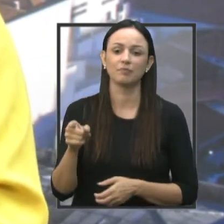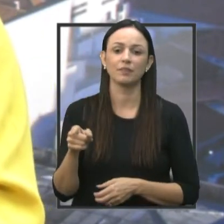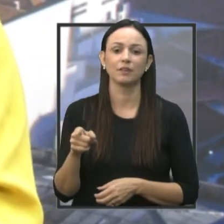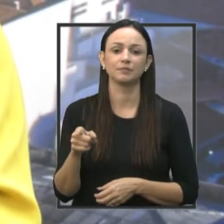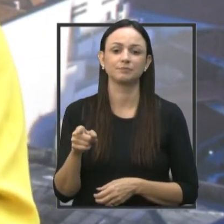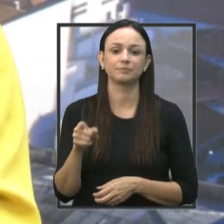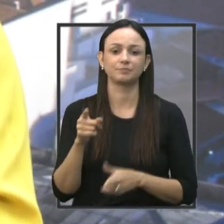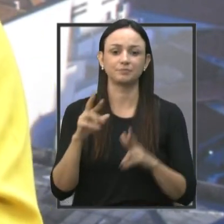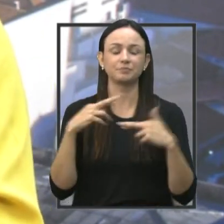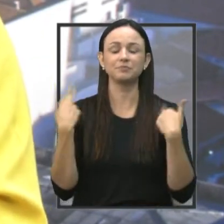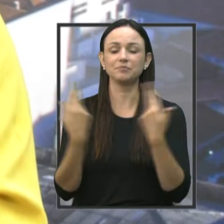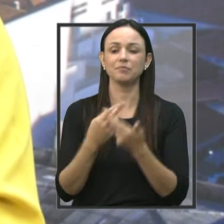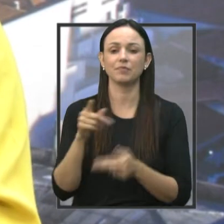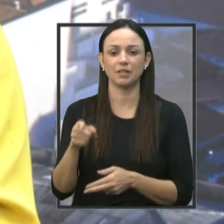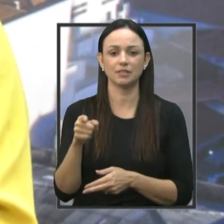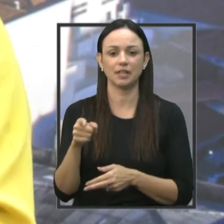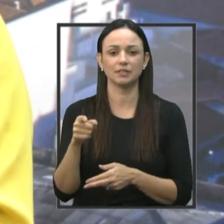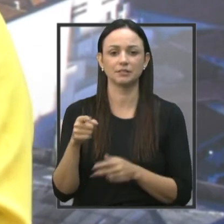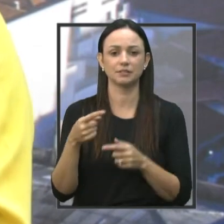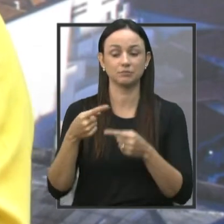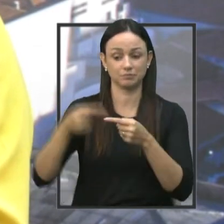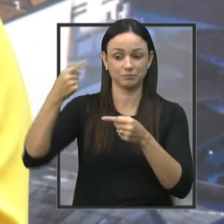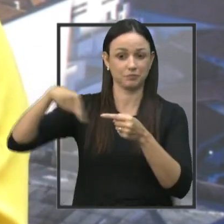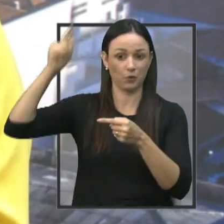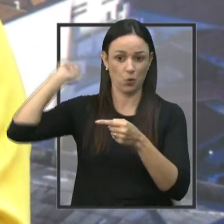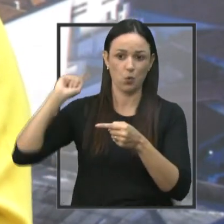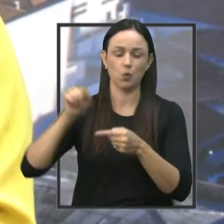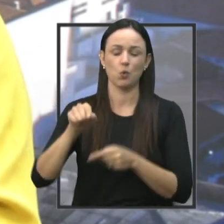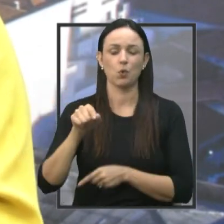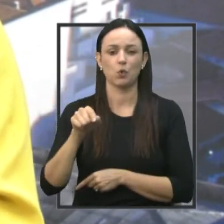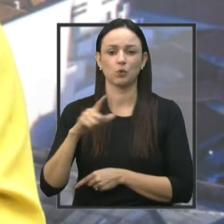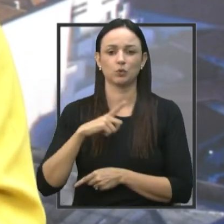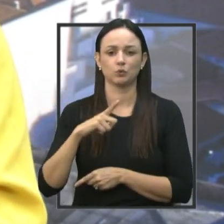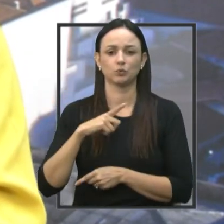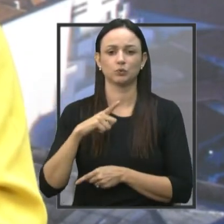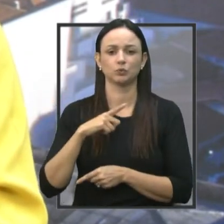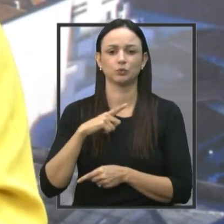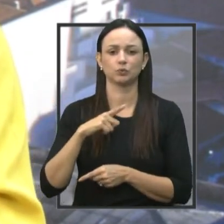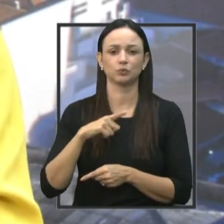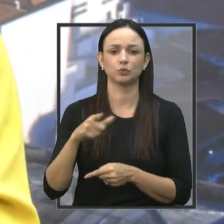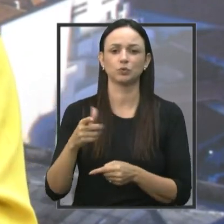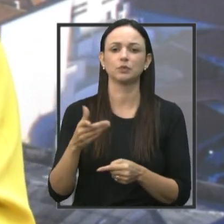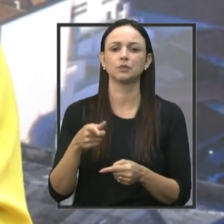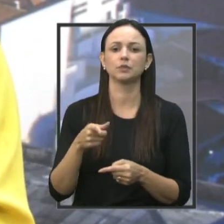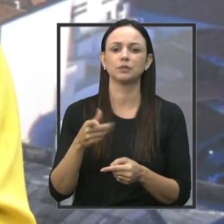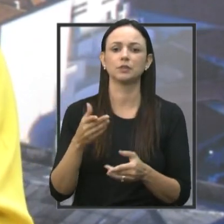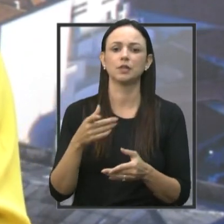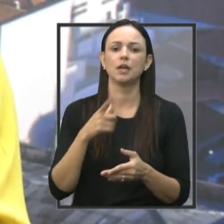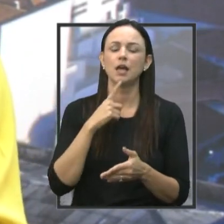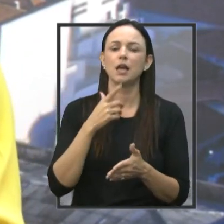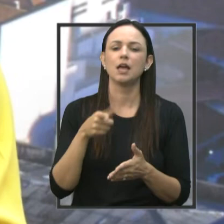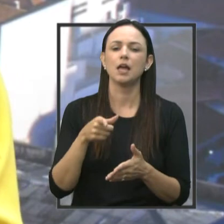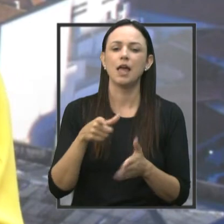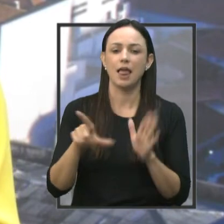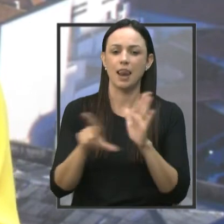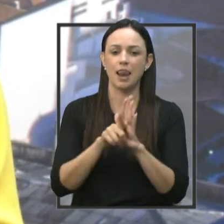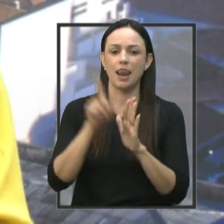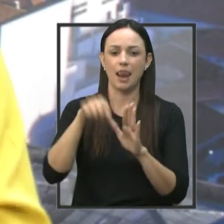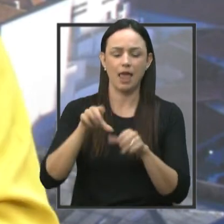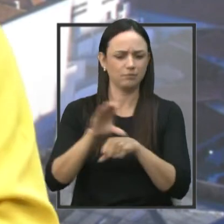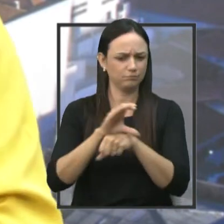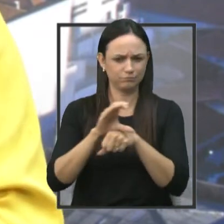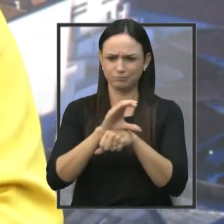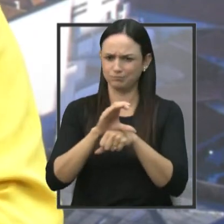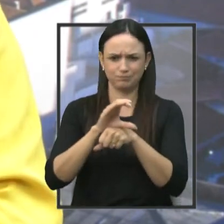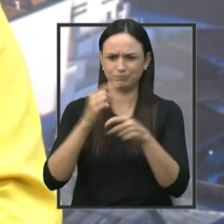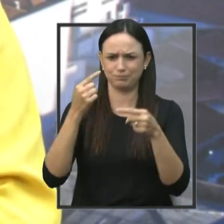a sessão retrasada, aonde se saiu a liminar, ou se saiu a sentença de que a lei é